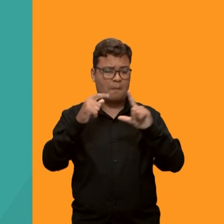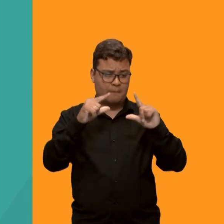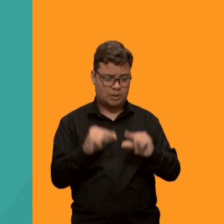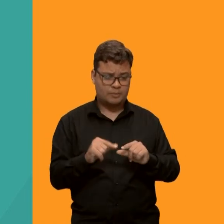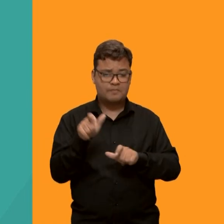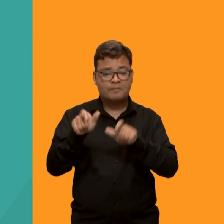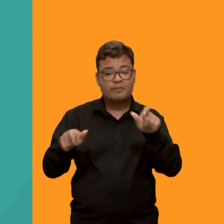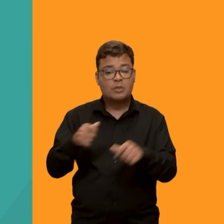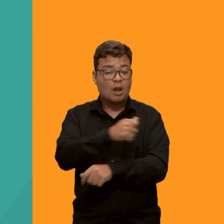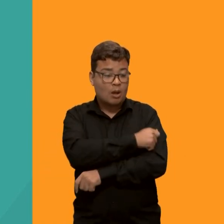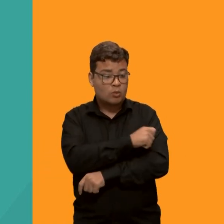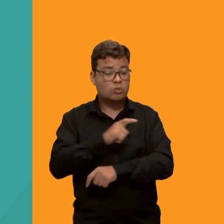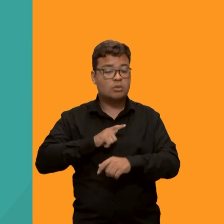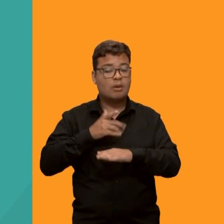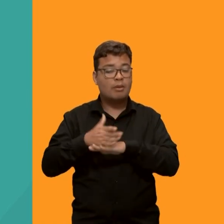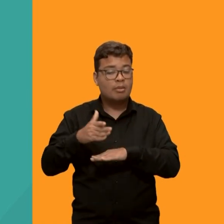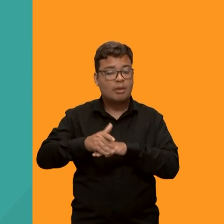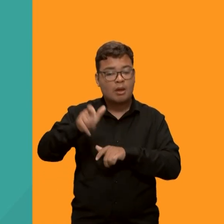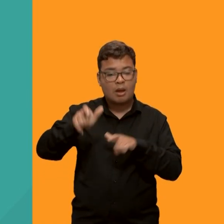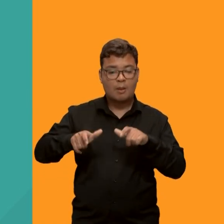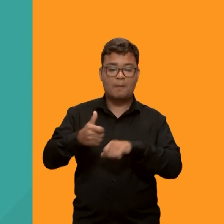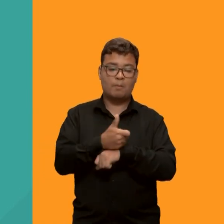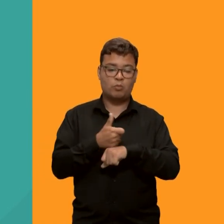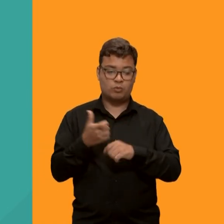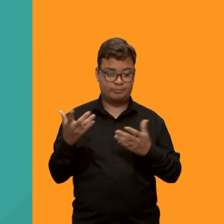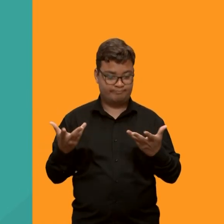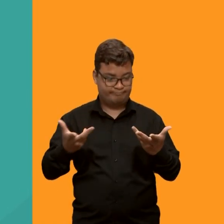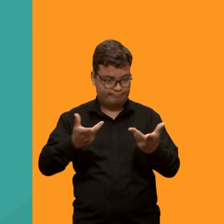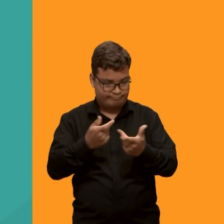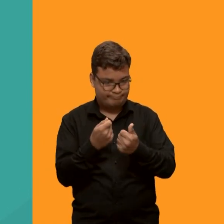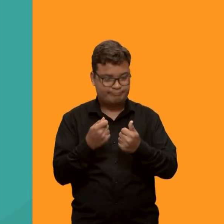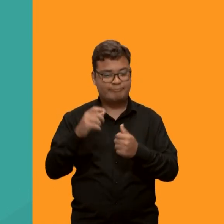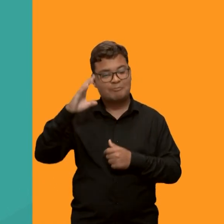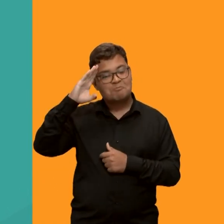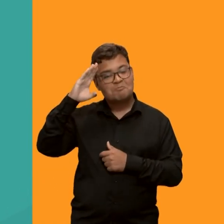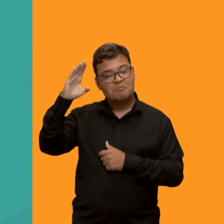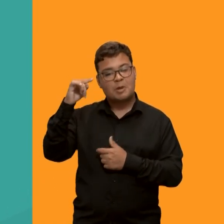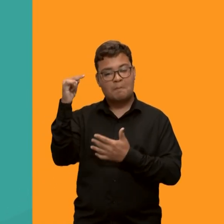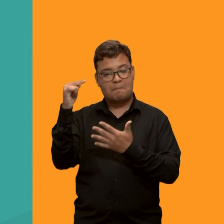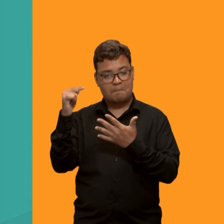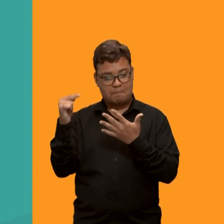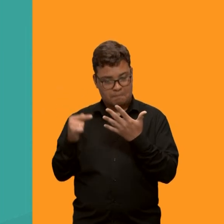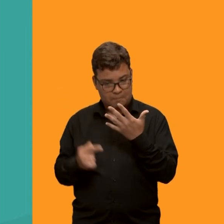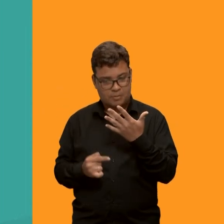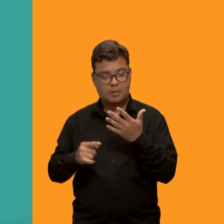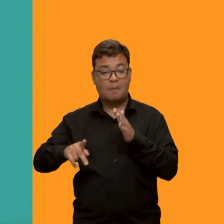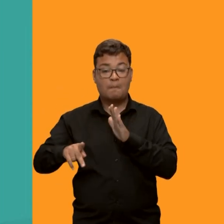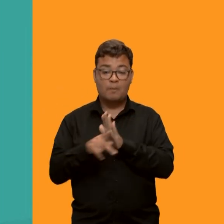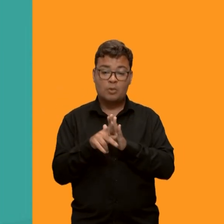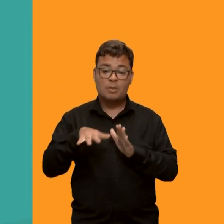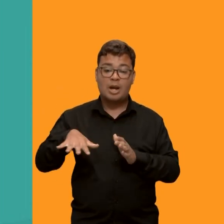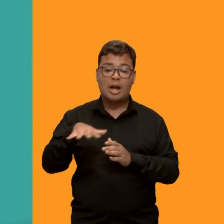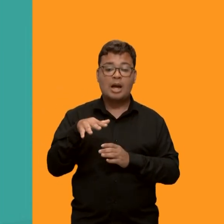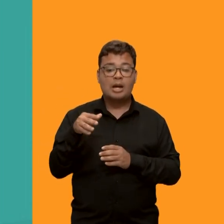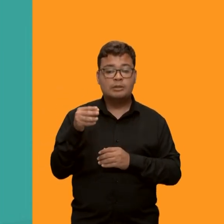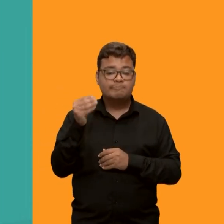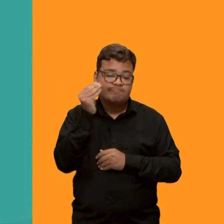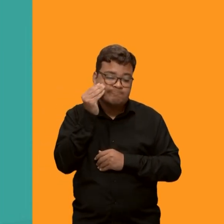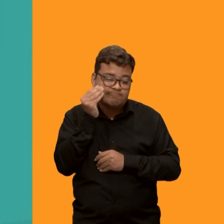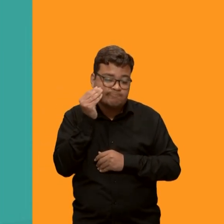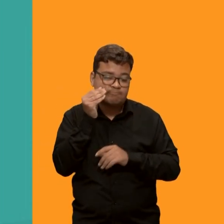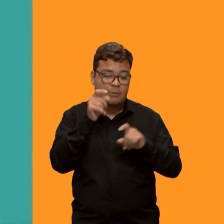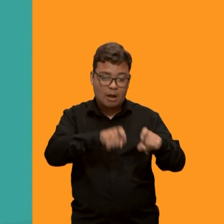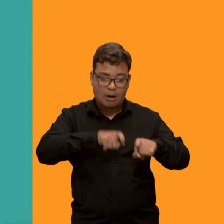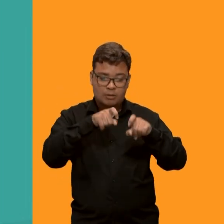são treinados por profissionais qualificados nos principais aspectos da experimentação agrícola e da